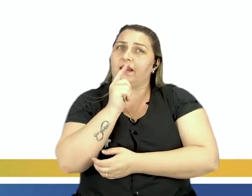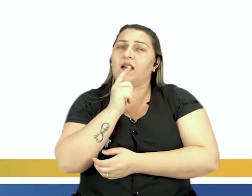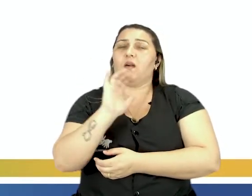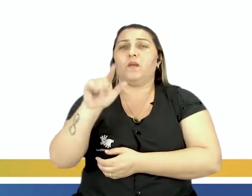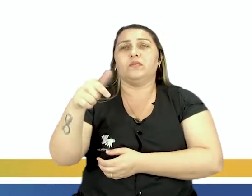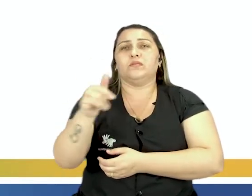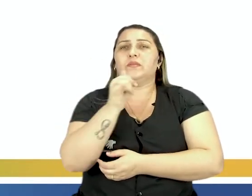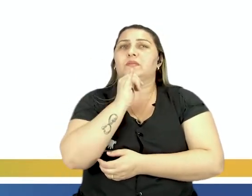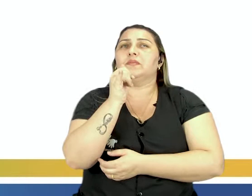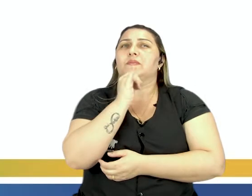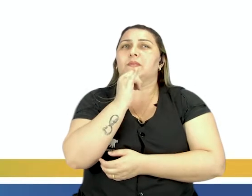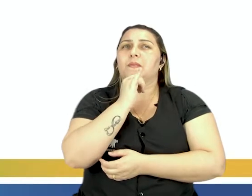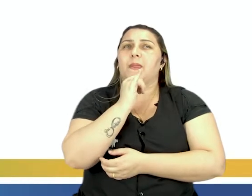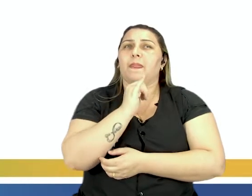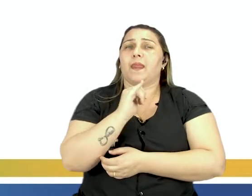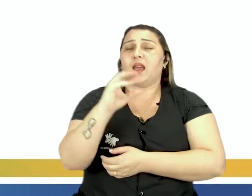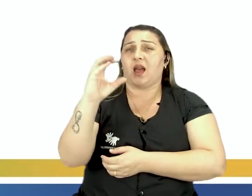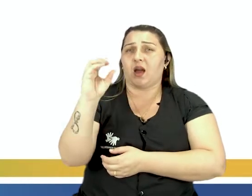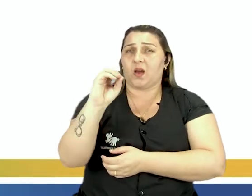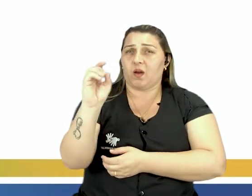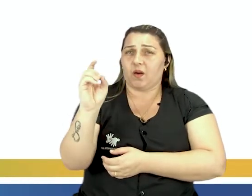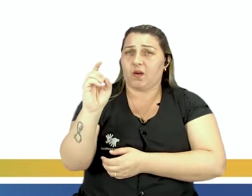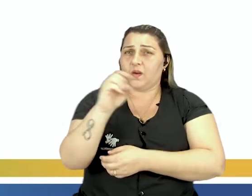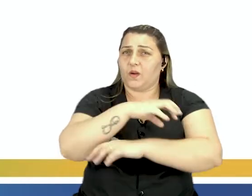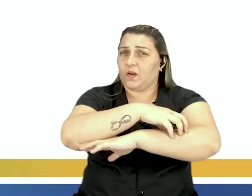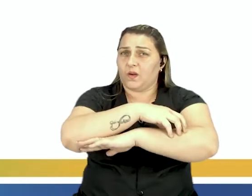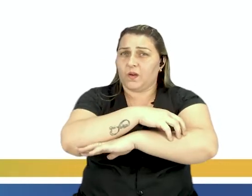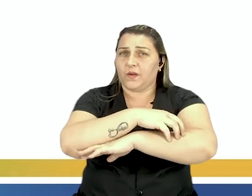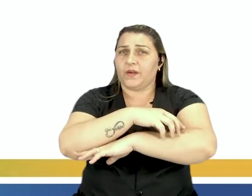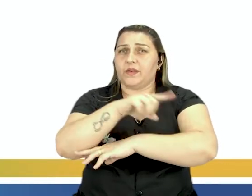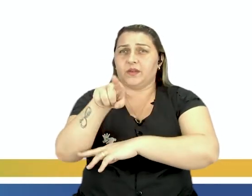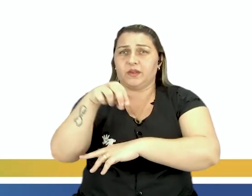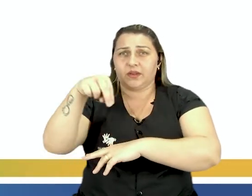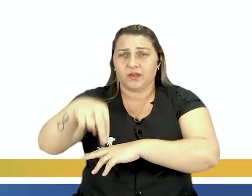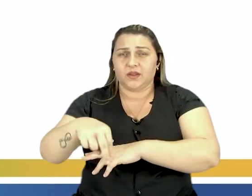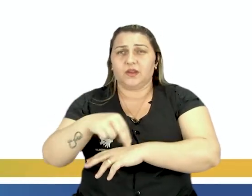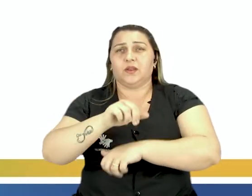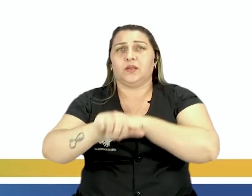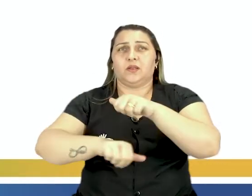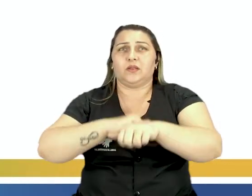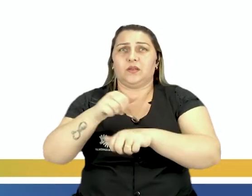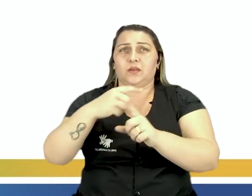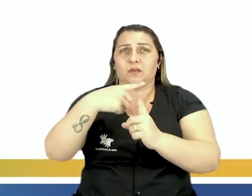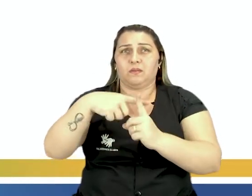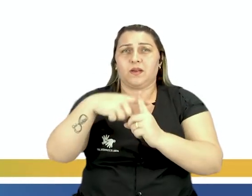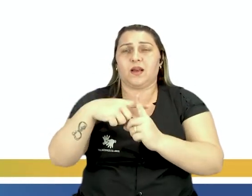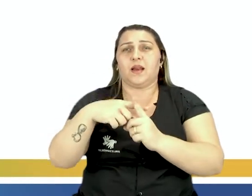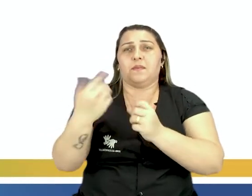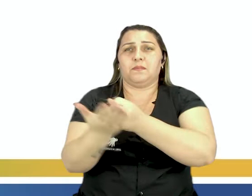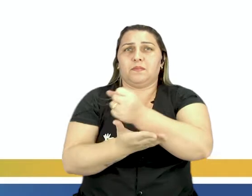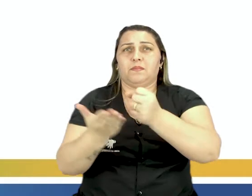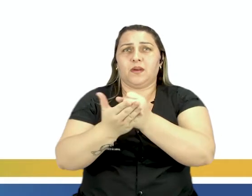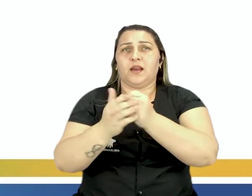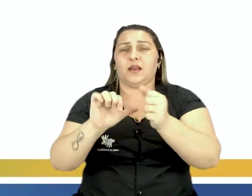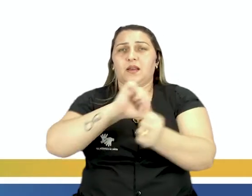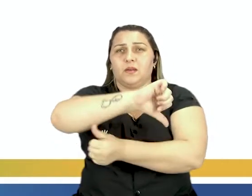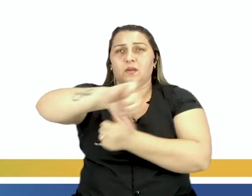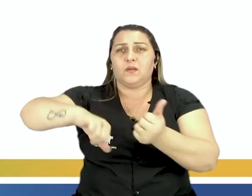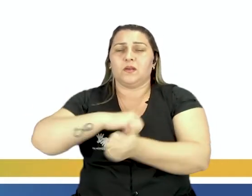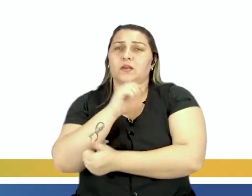aqui, óxido de zinco, reagindo com uma base, formando um sal e